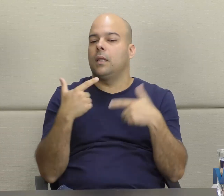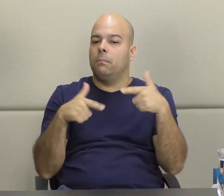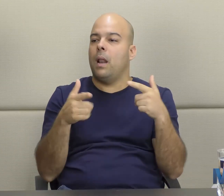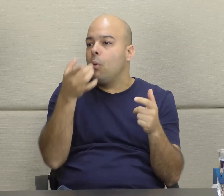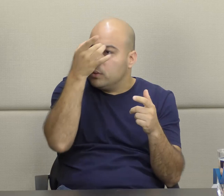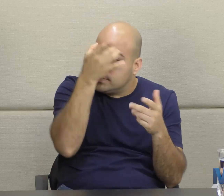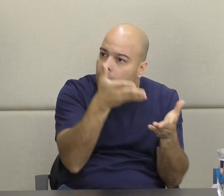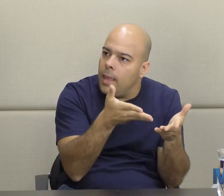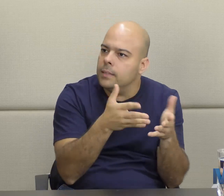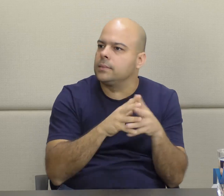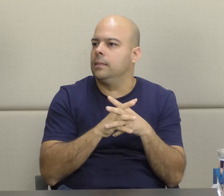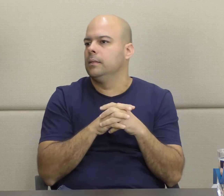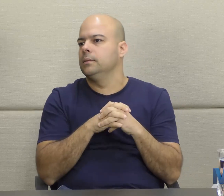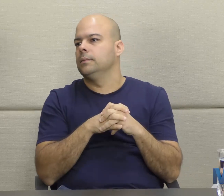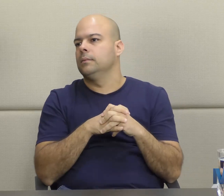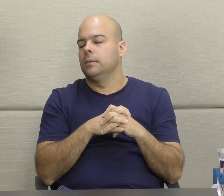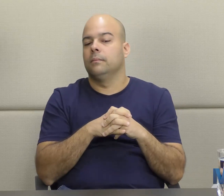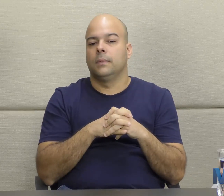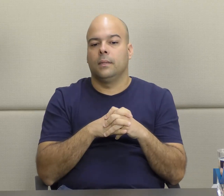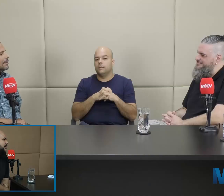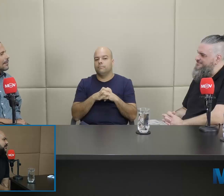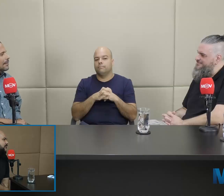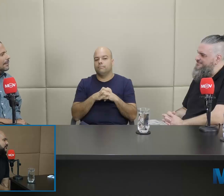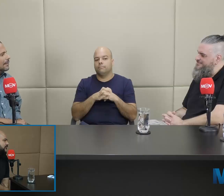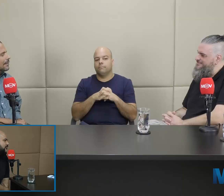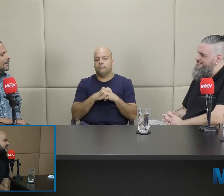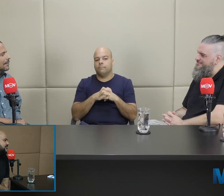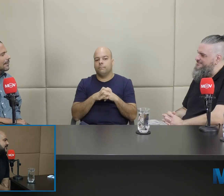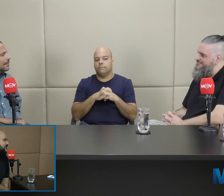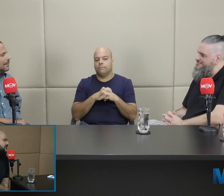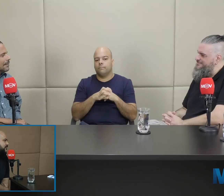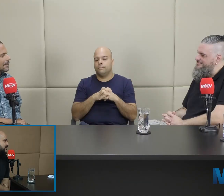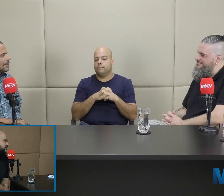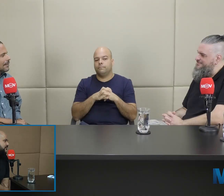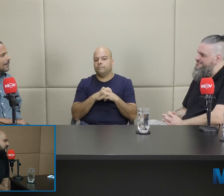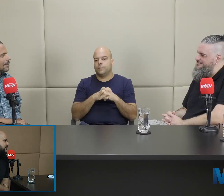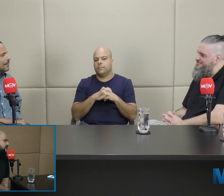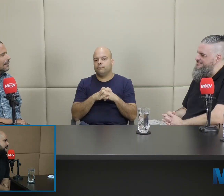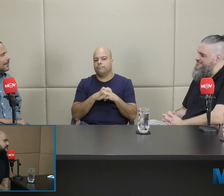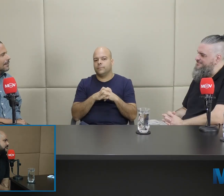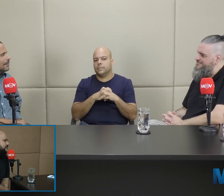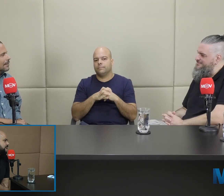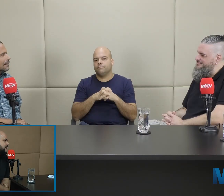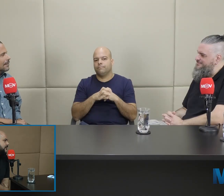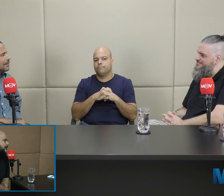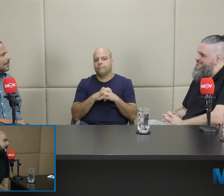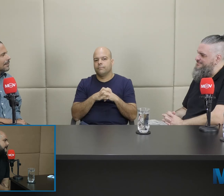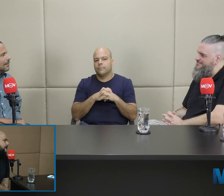possa transformar a sociedade, precisa trabalhar muito a consciência das pessoas.